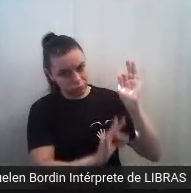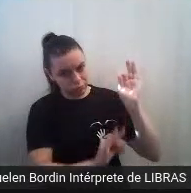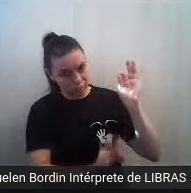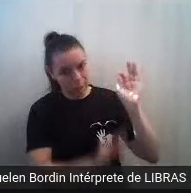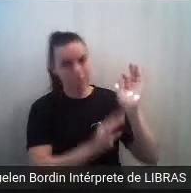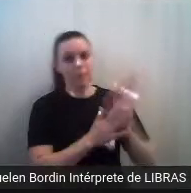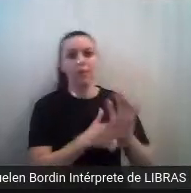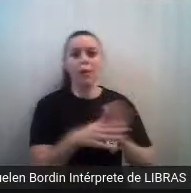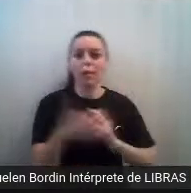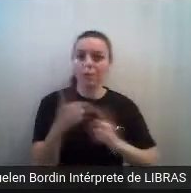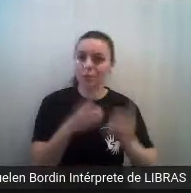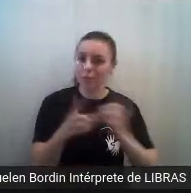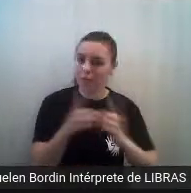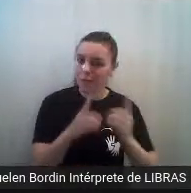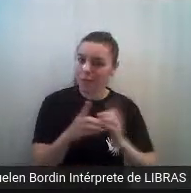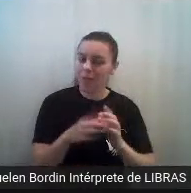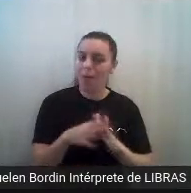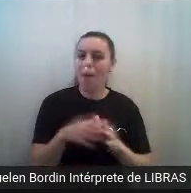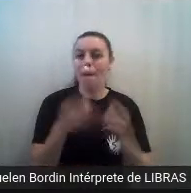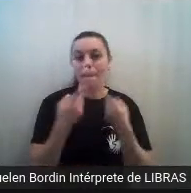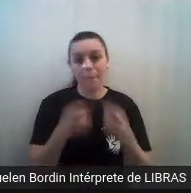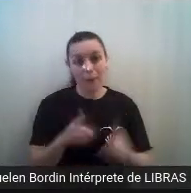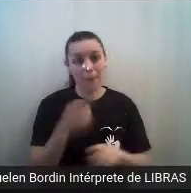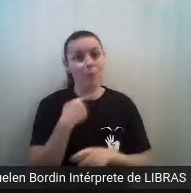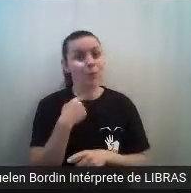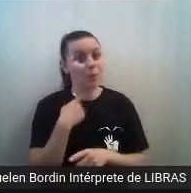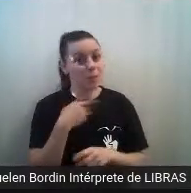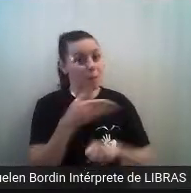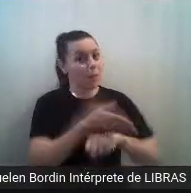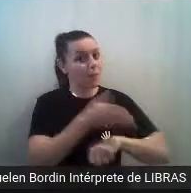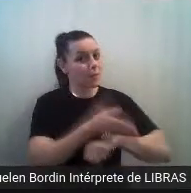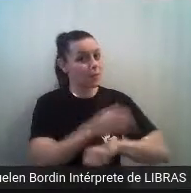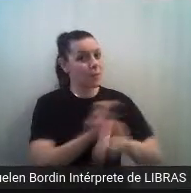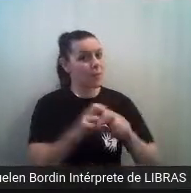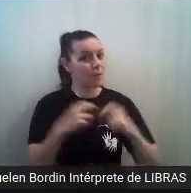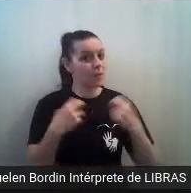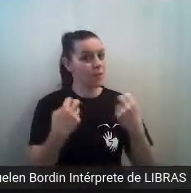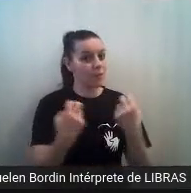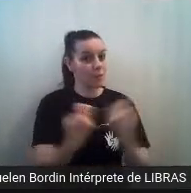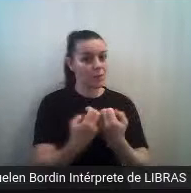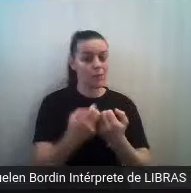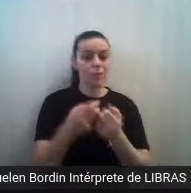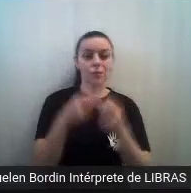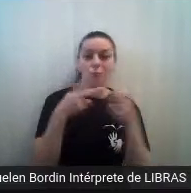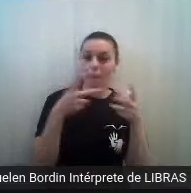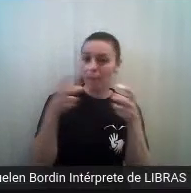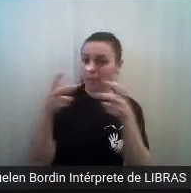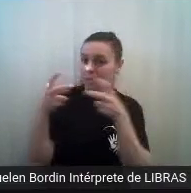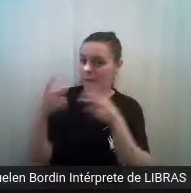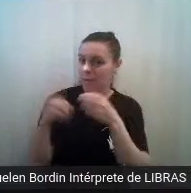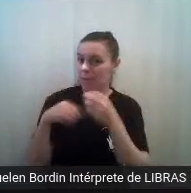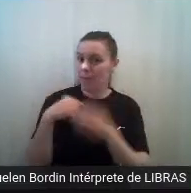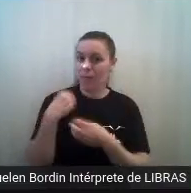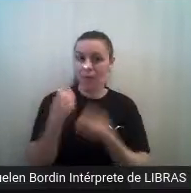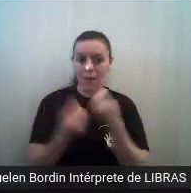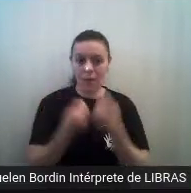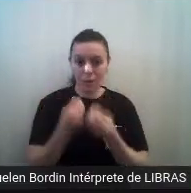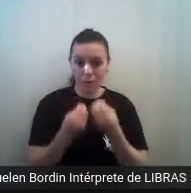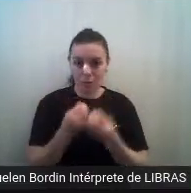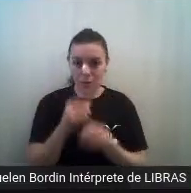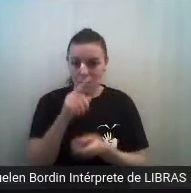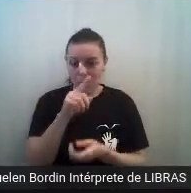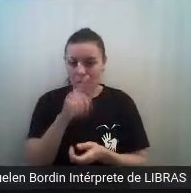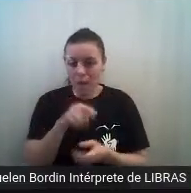dinâmica de vocês, mas eu gostei muito de ter participado dessa mesa, da gente ver essa vibração